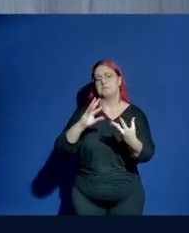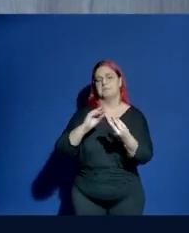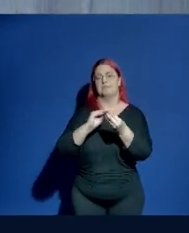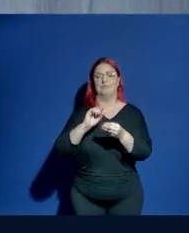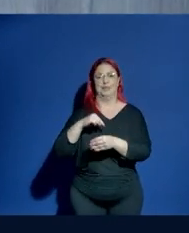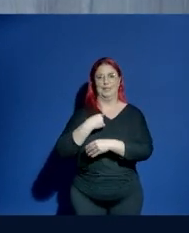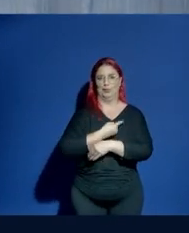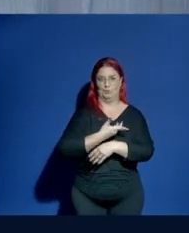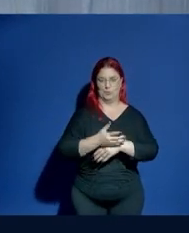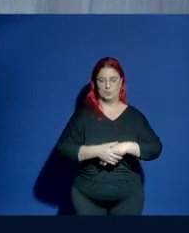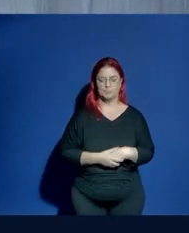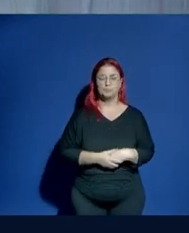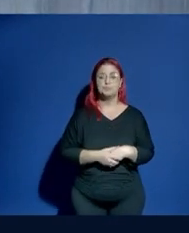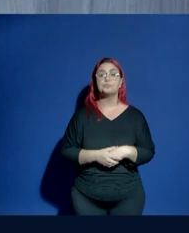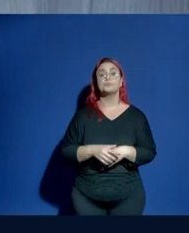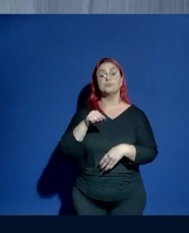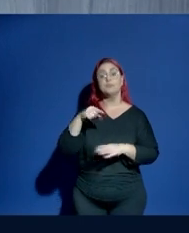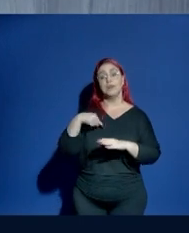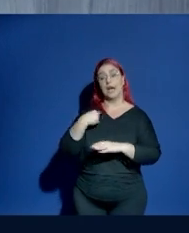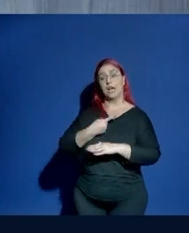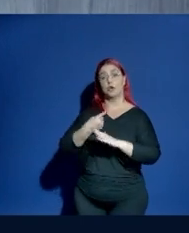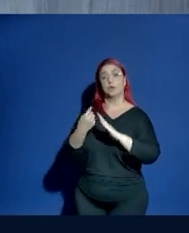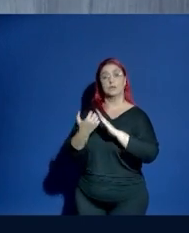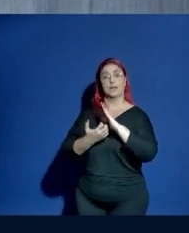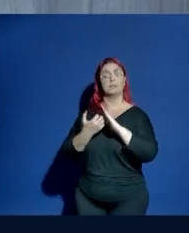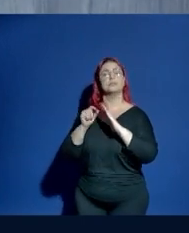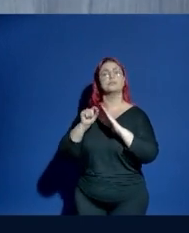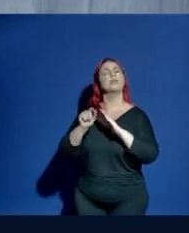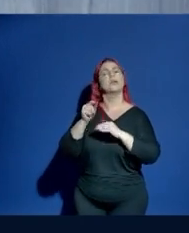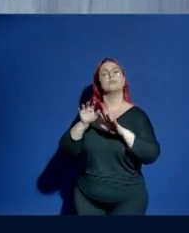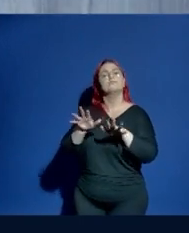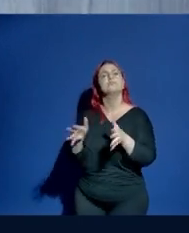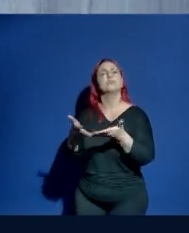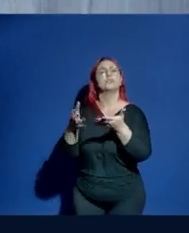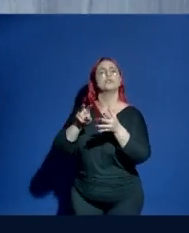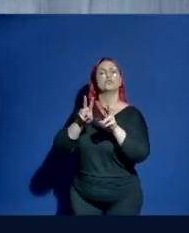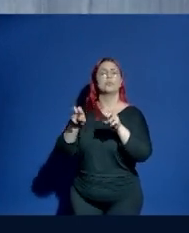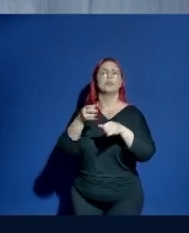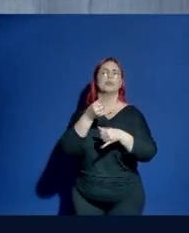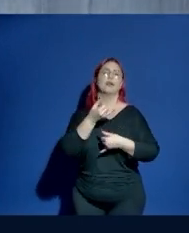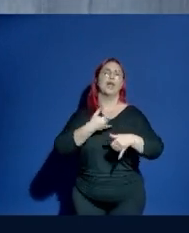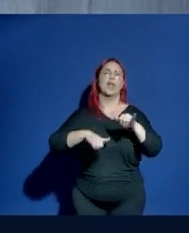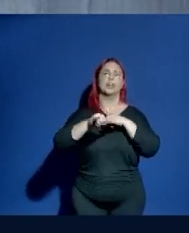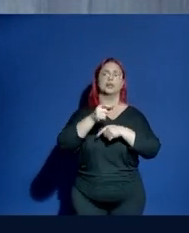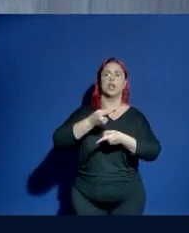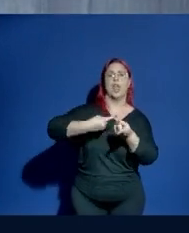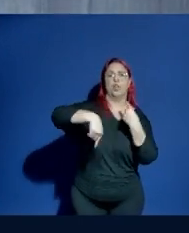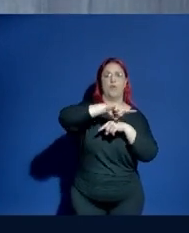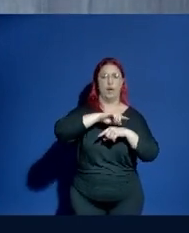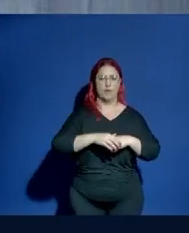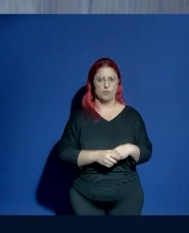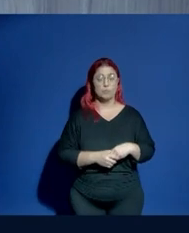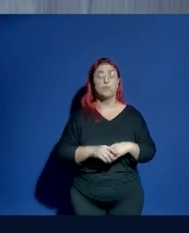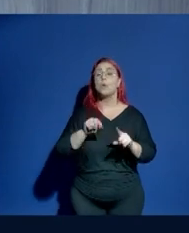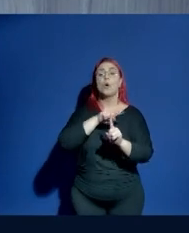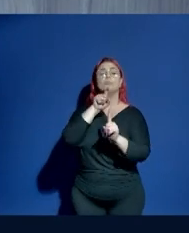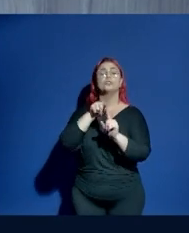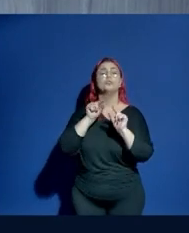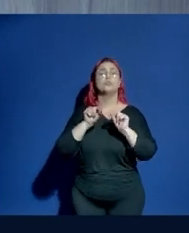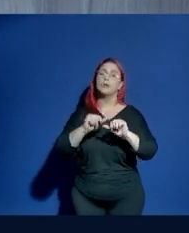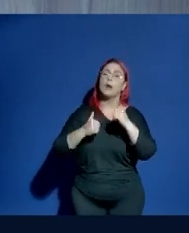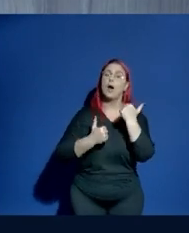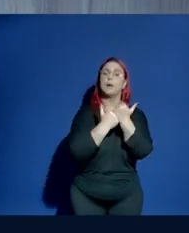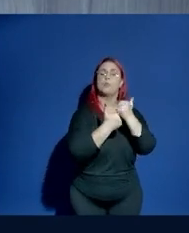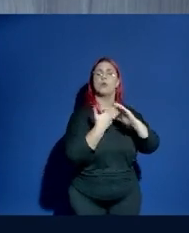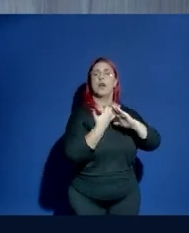de entrar no biometria é uma Hold que investe em projetos de energia renováveis o nosso grande objetivo é apoiar